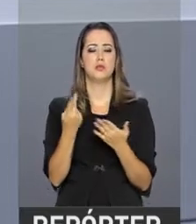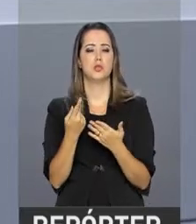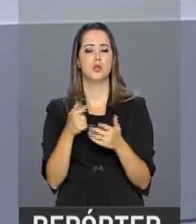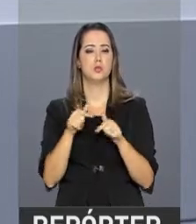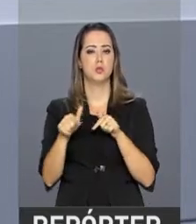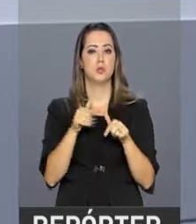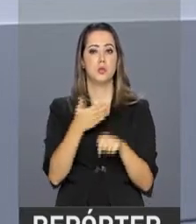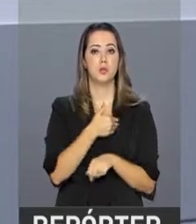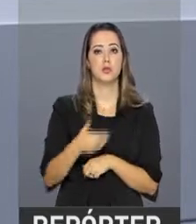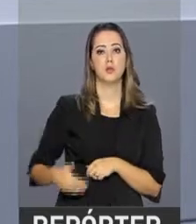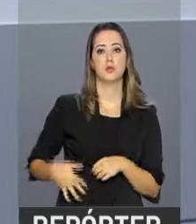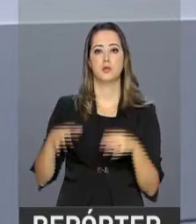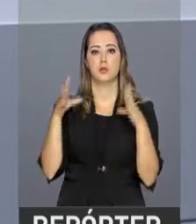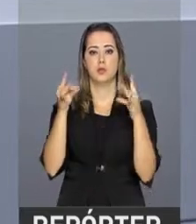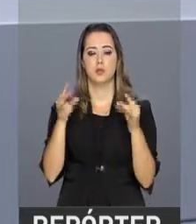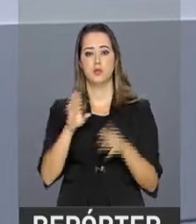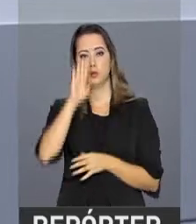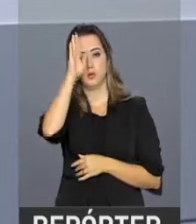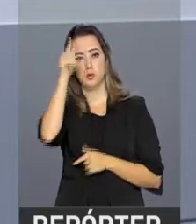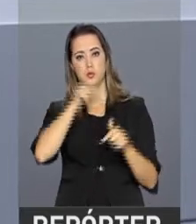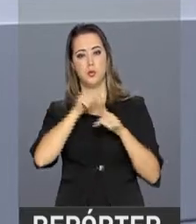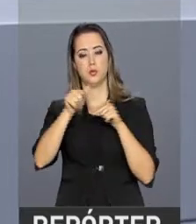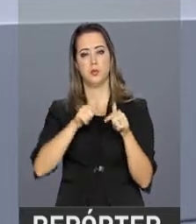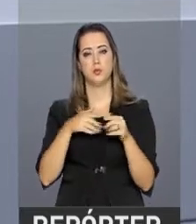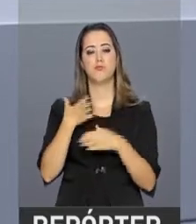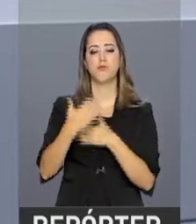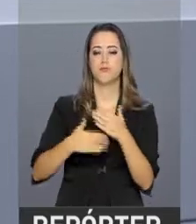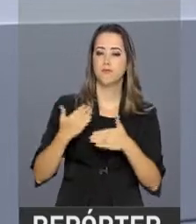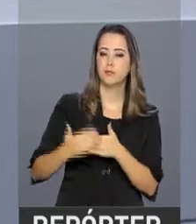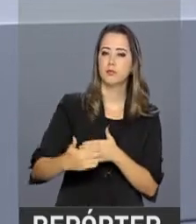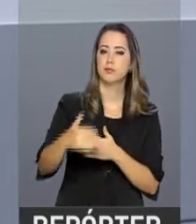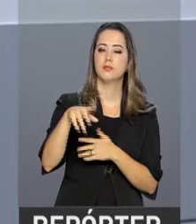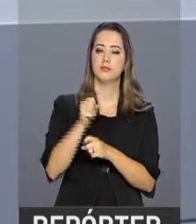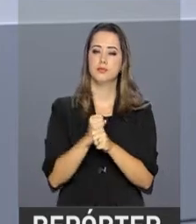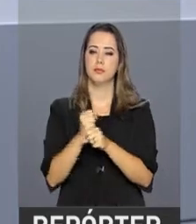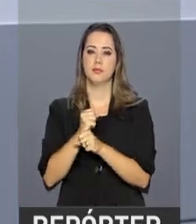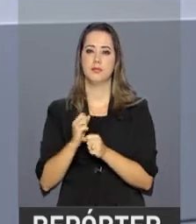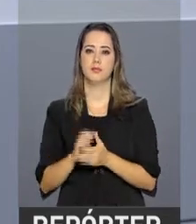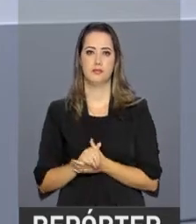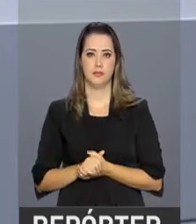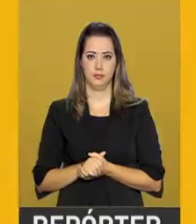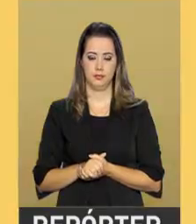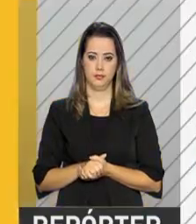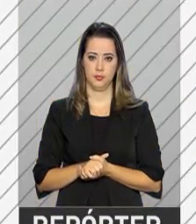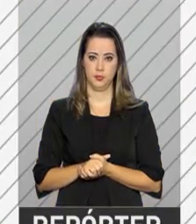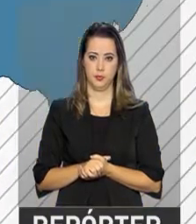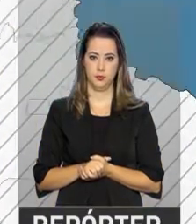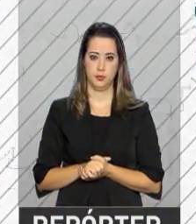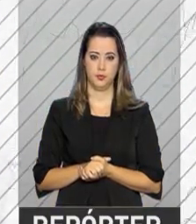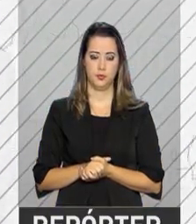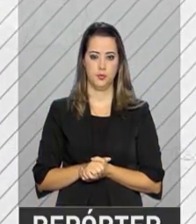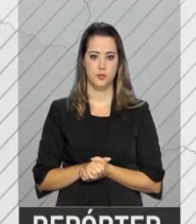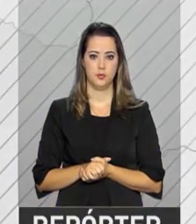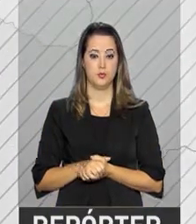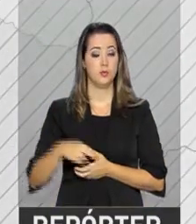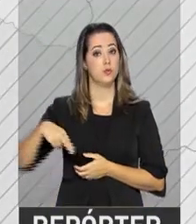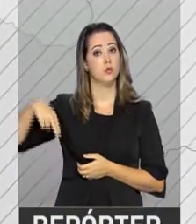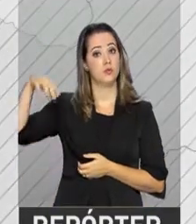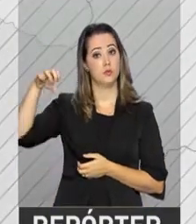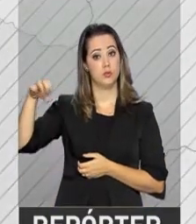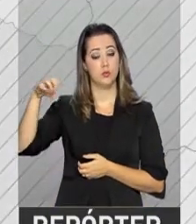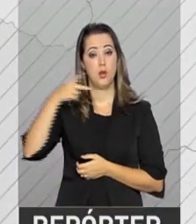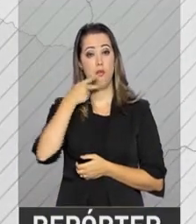e destacou as principais ações que vão ser continuadas em 2018 no nordeste